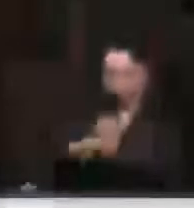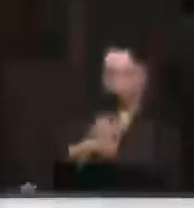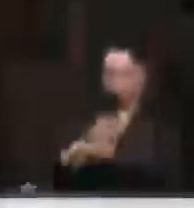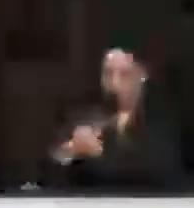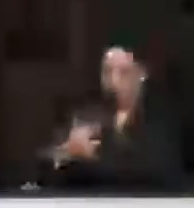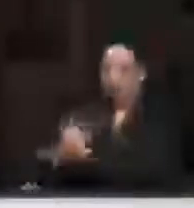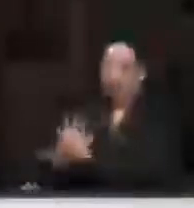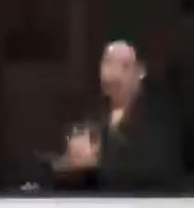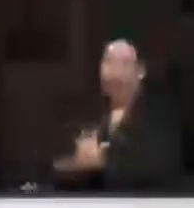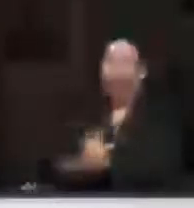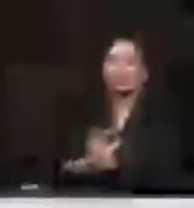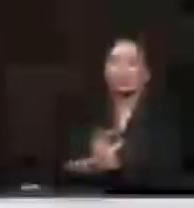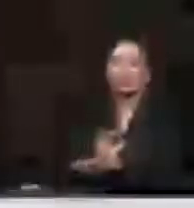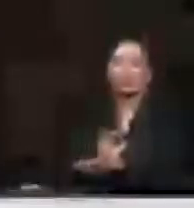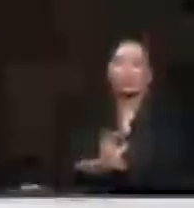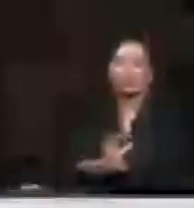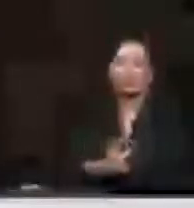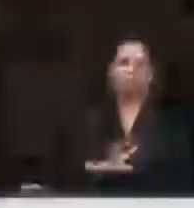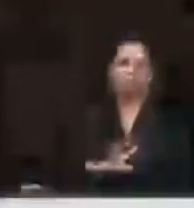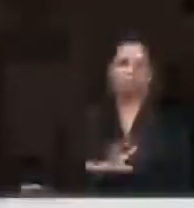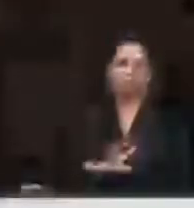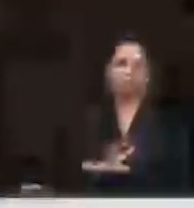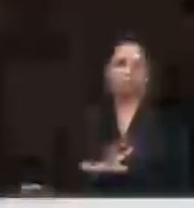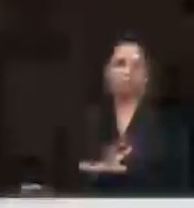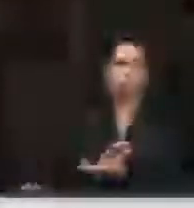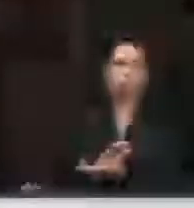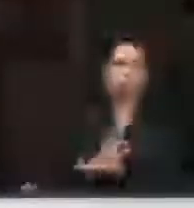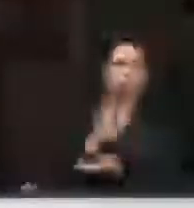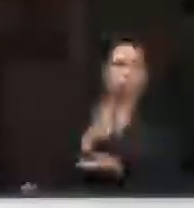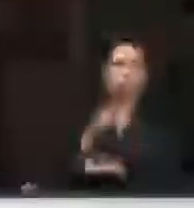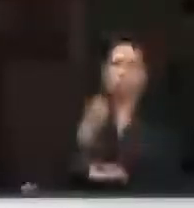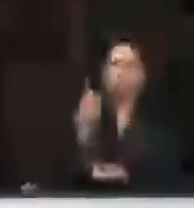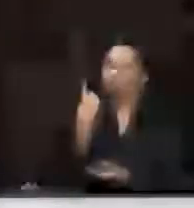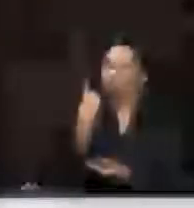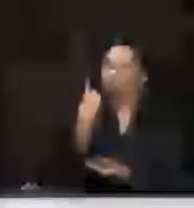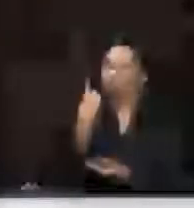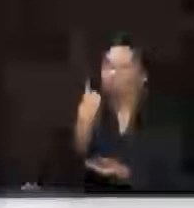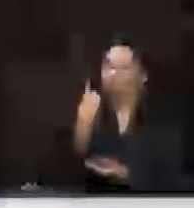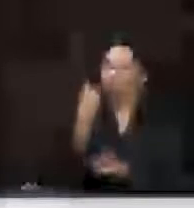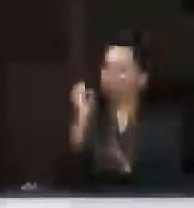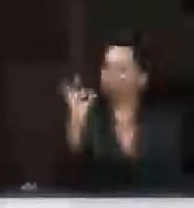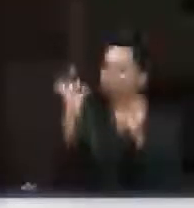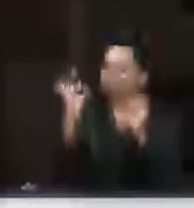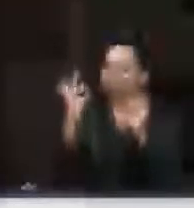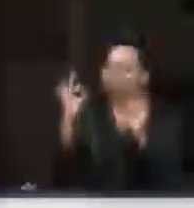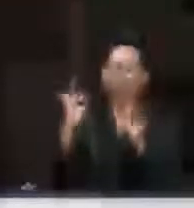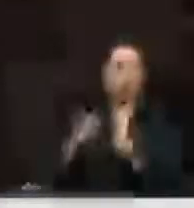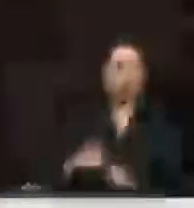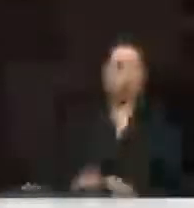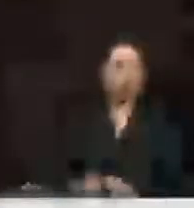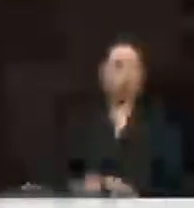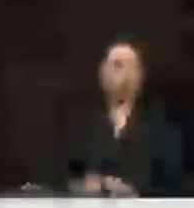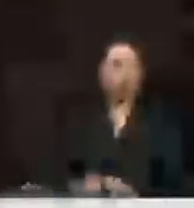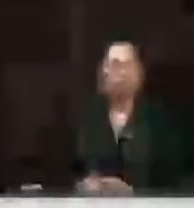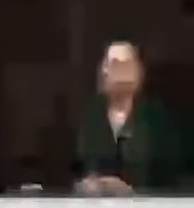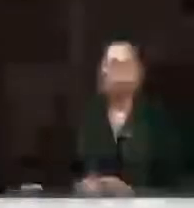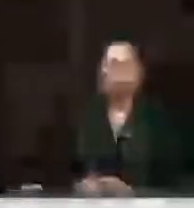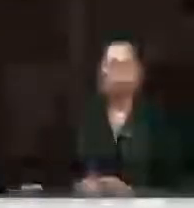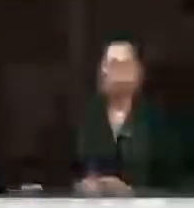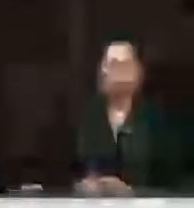racial. E dentre eles, obviamente, nós do PDT